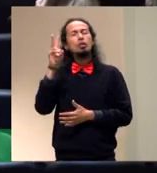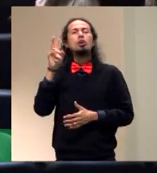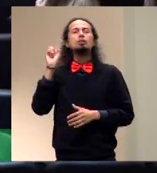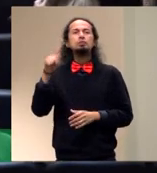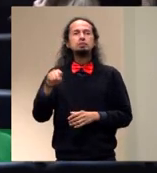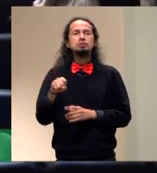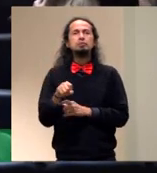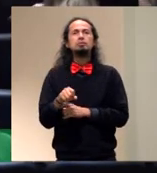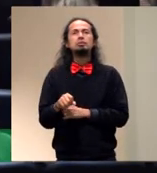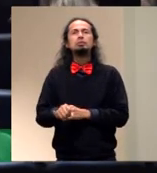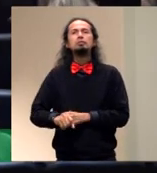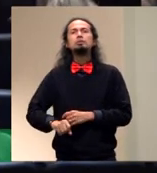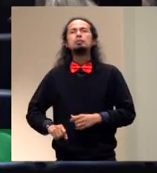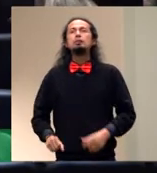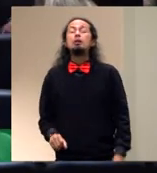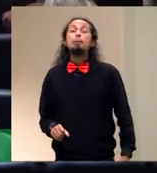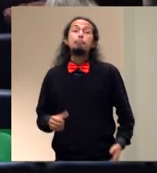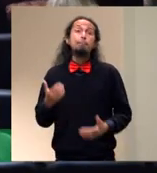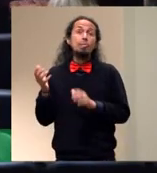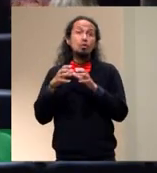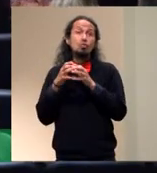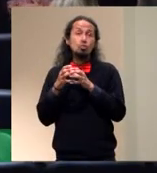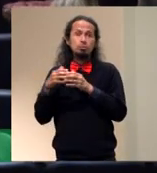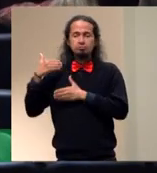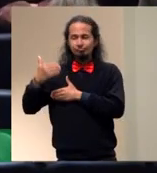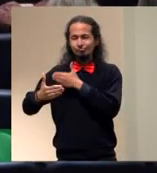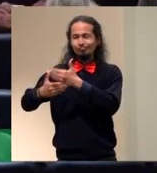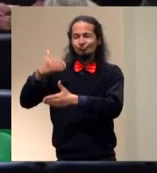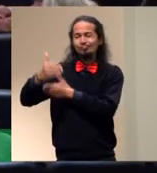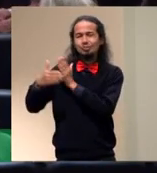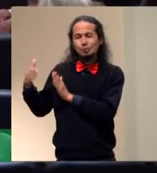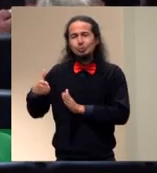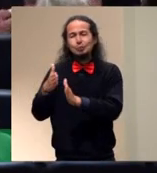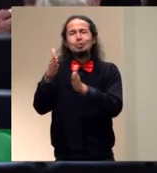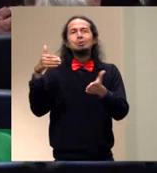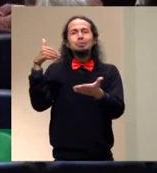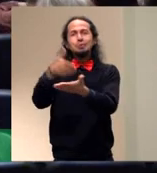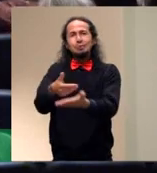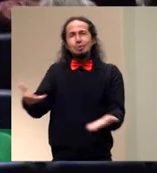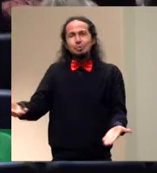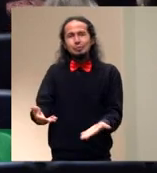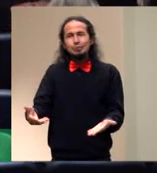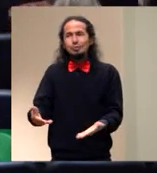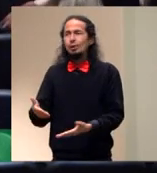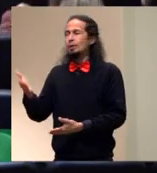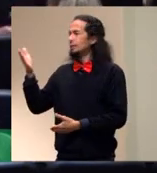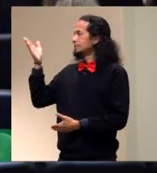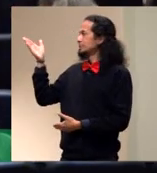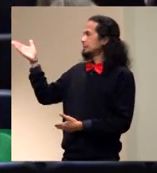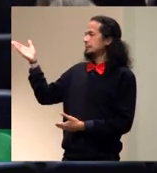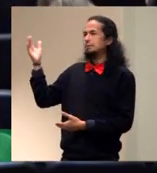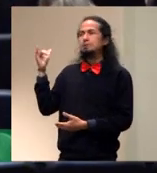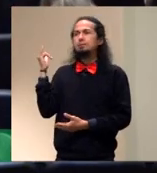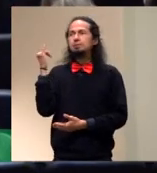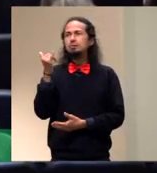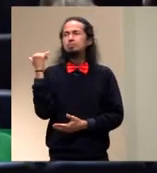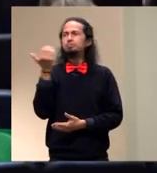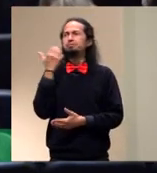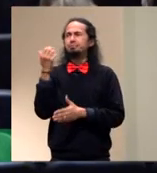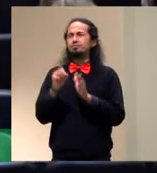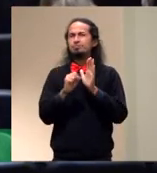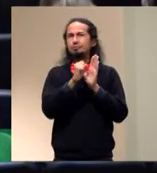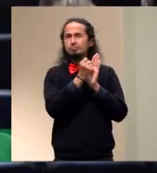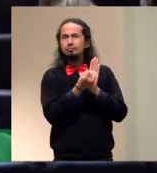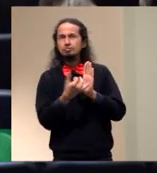grupo trilhou. E hoje aqui a gente pôde ver que não só a Elô reafirmou os nossos códigos fortes, mas todas